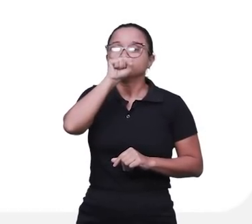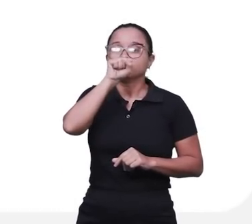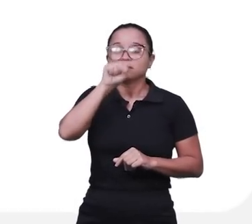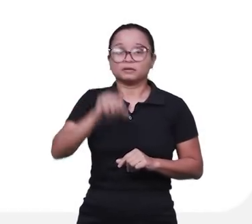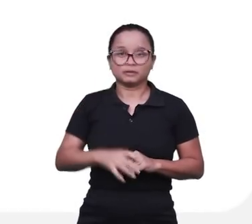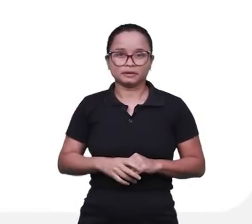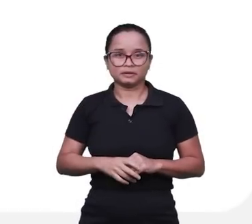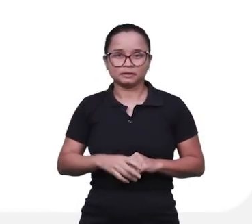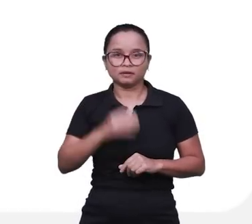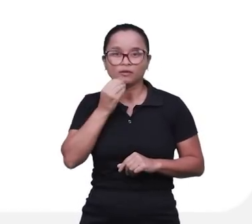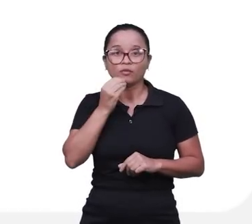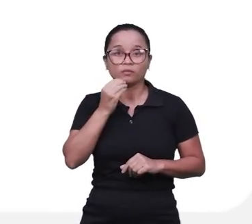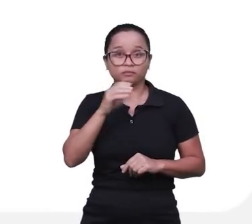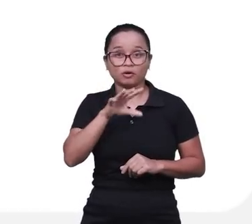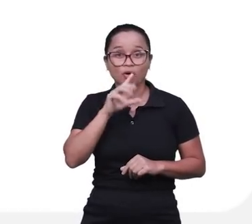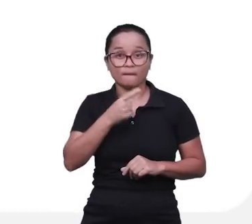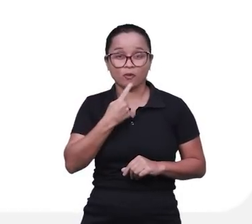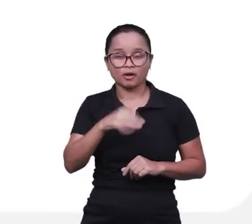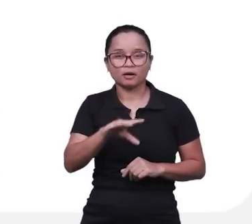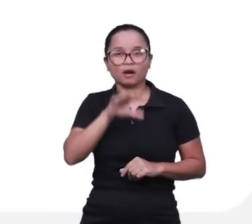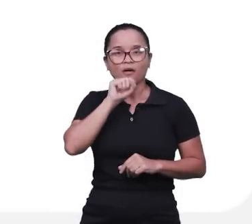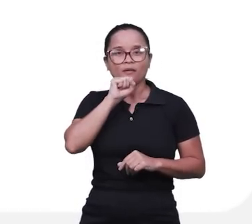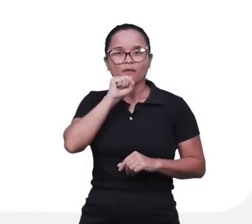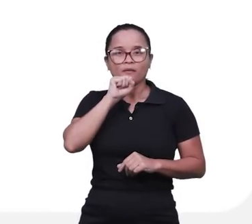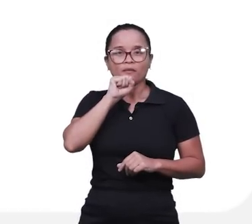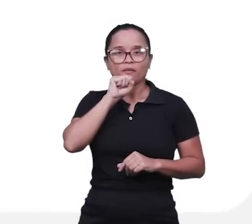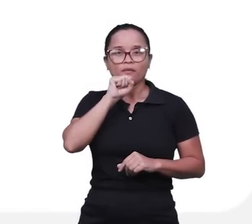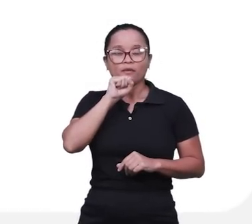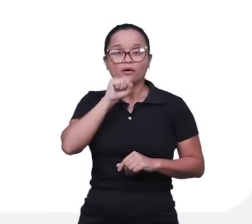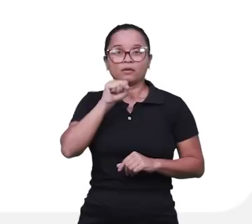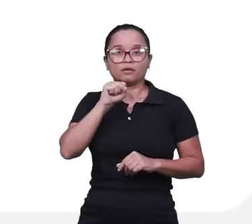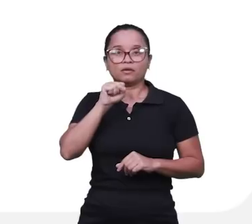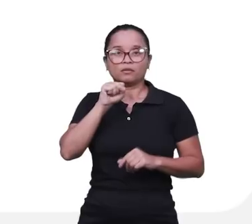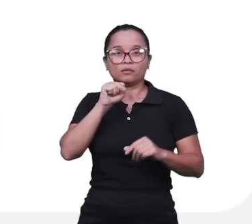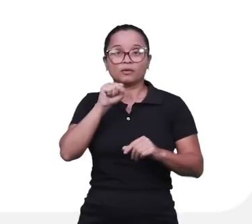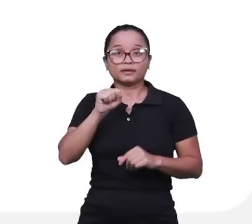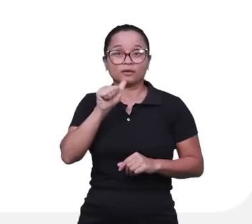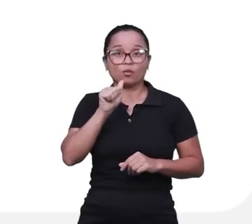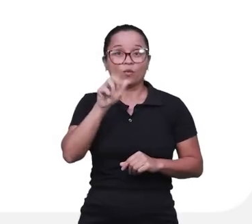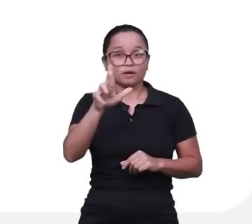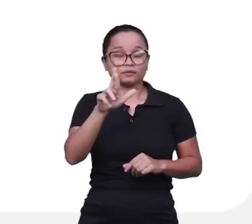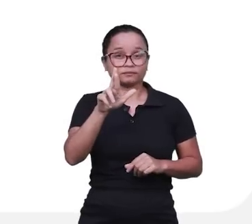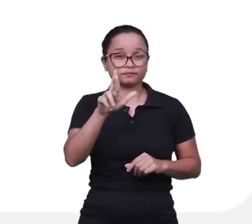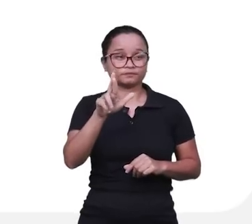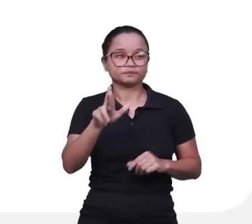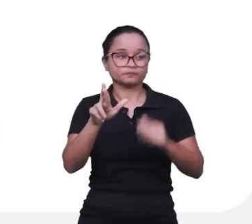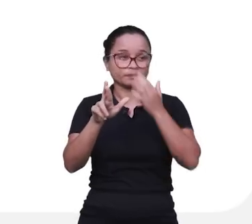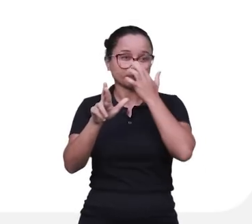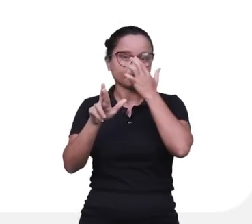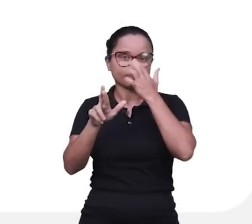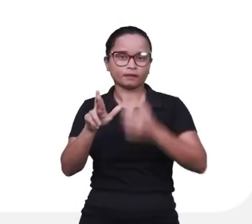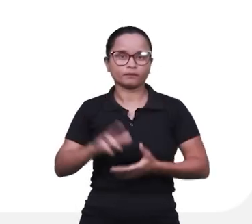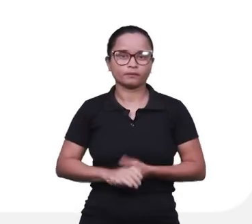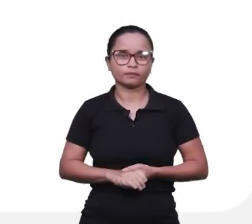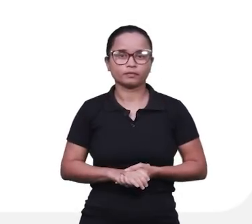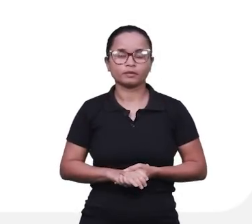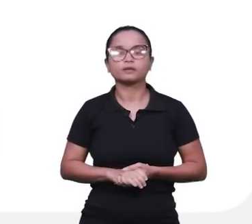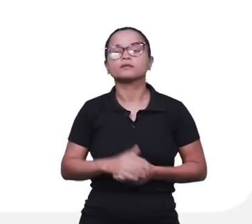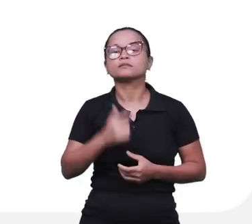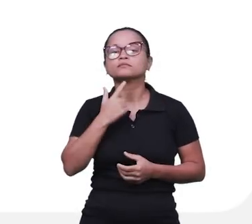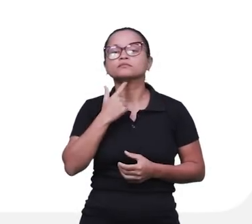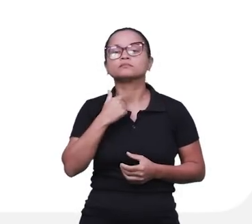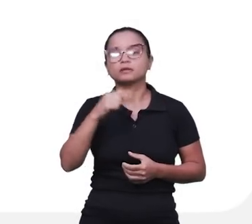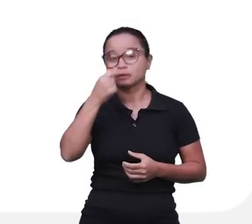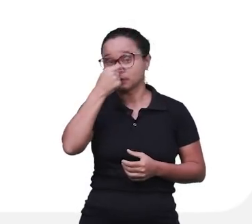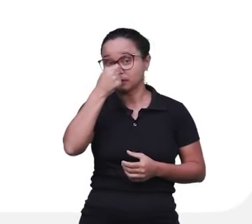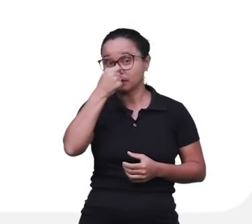nariz ou através da boca. Esse ar vai passar pelo seu trato vocal,